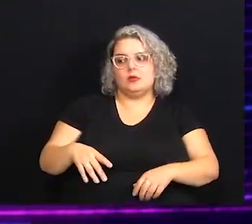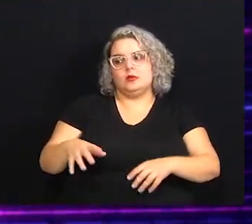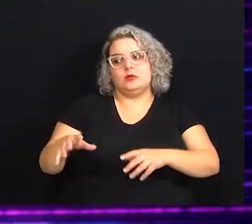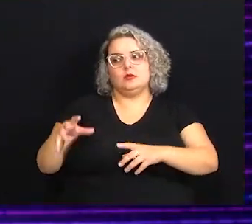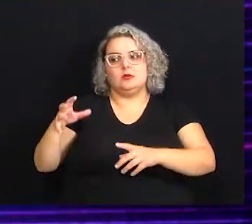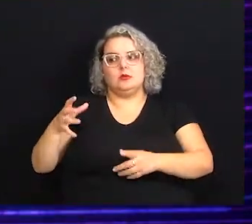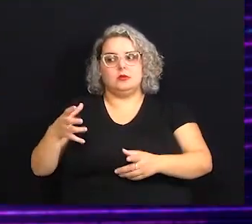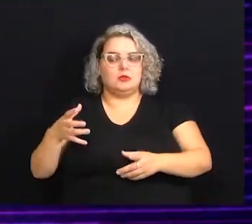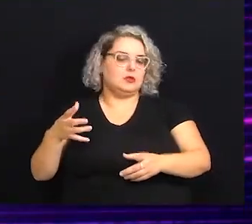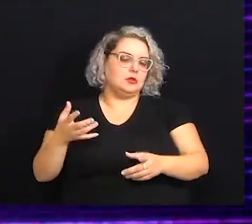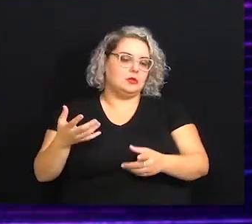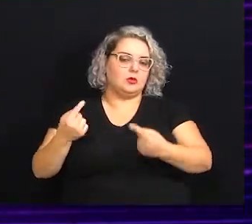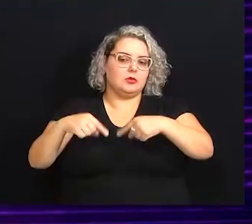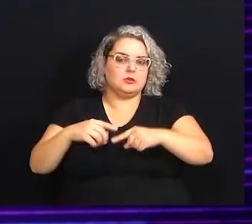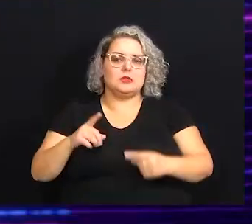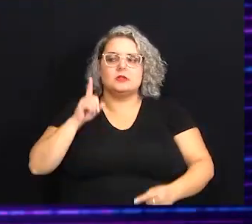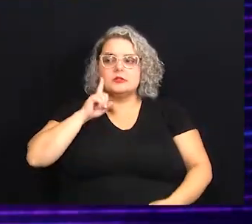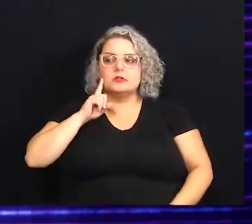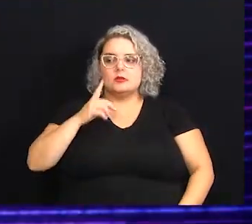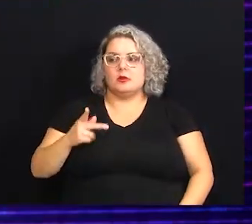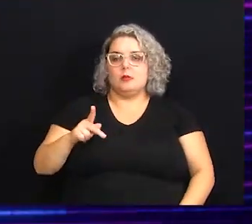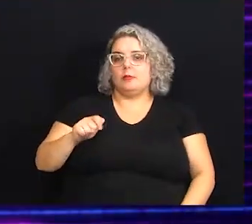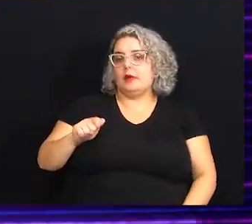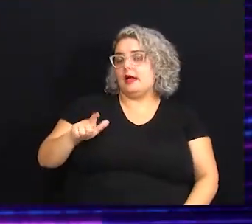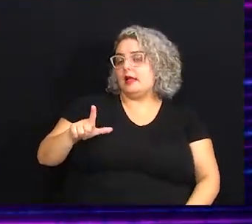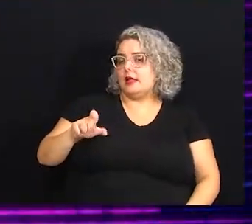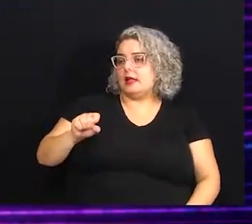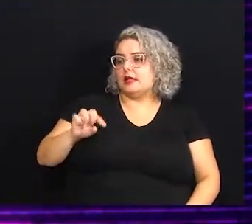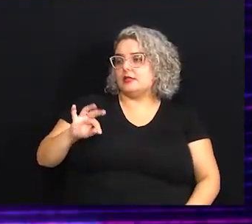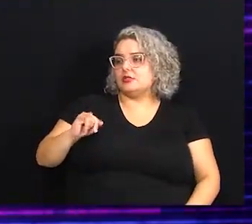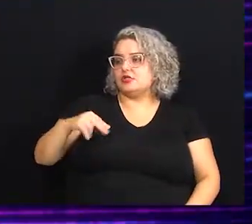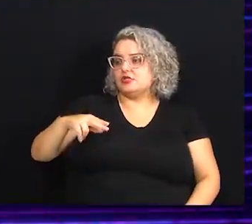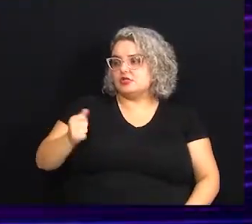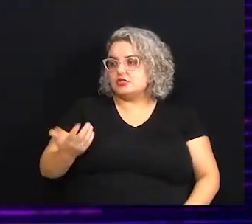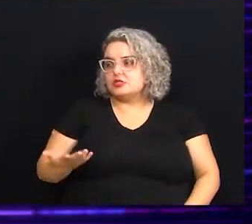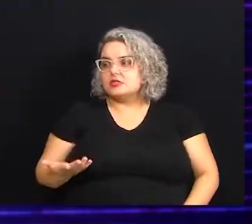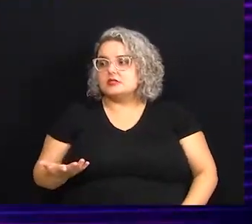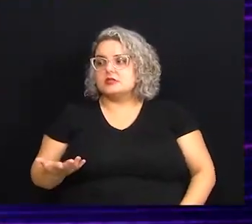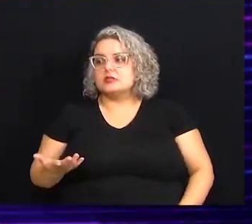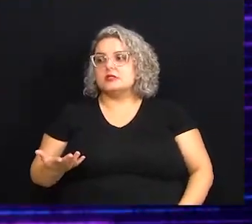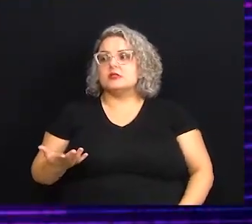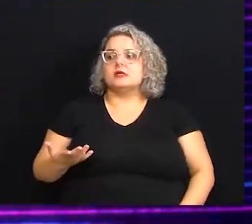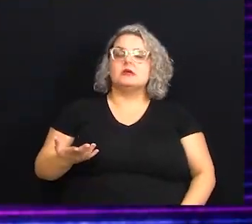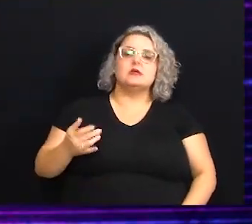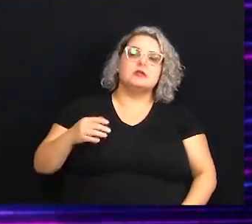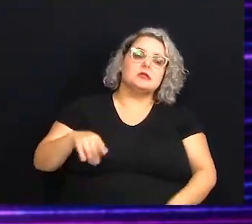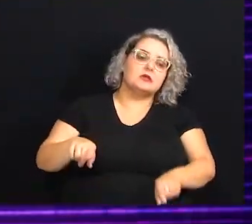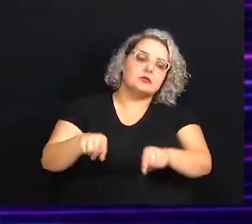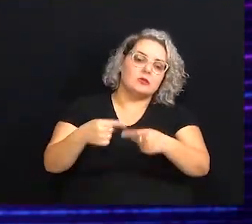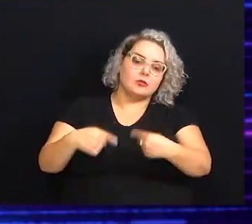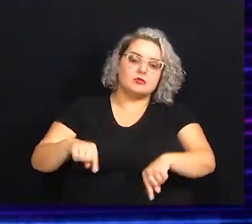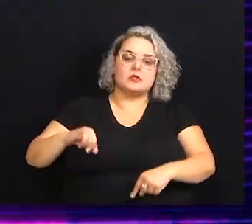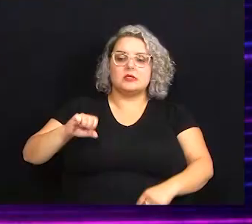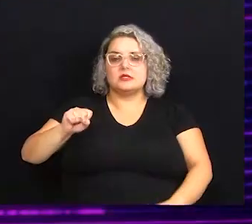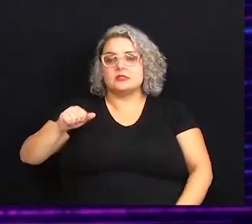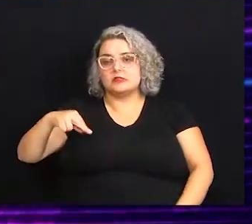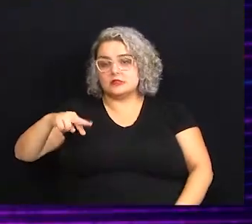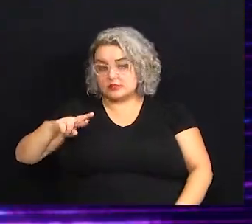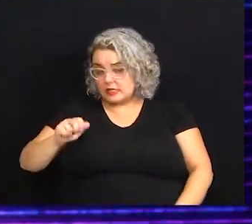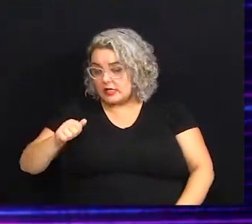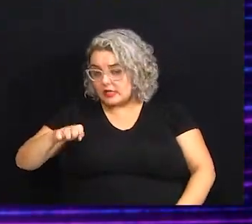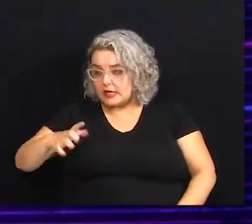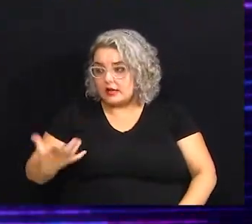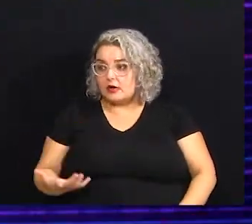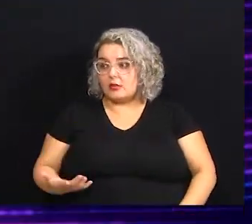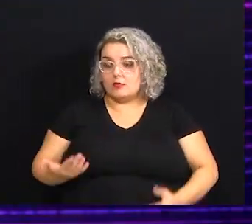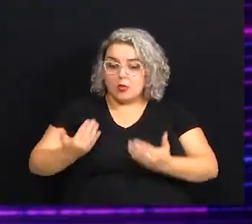sabe, Palestina, Israel. Mas ela não especificou que tipo de muro que era, meu grupo foi ousado e fez o muro entre a loucura e a sanidade. E eu percebi, só